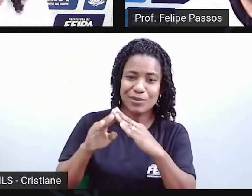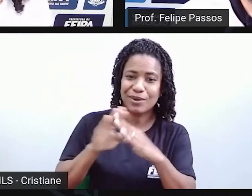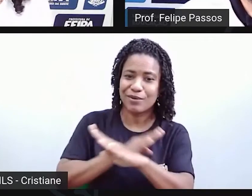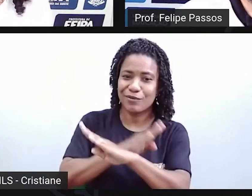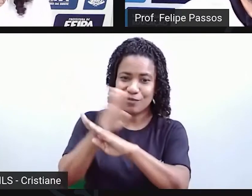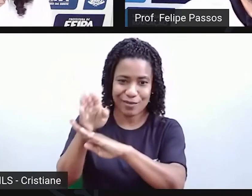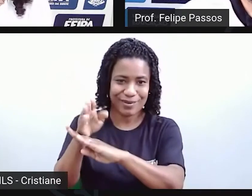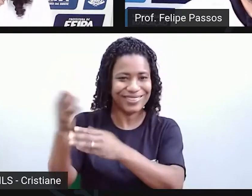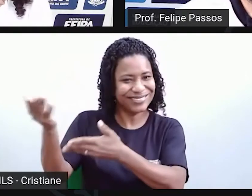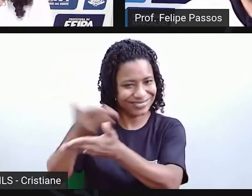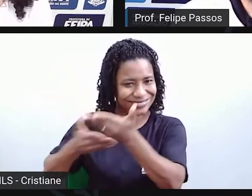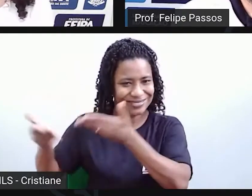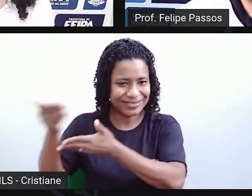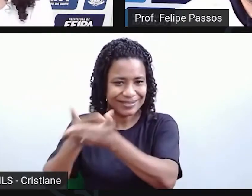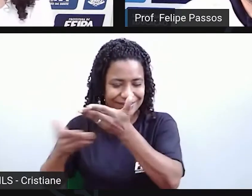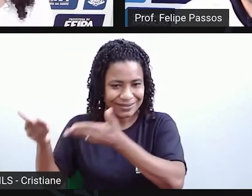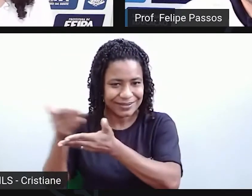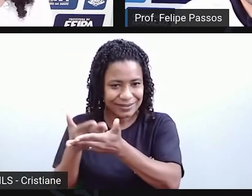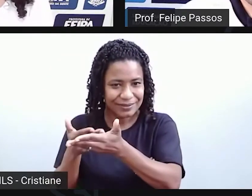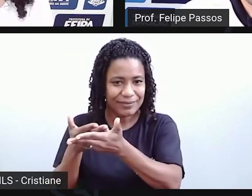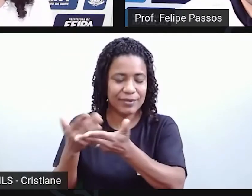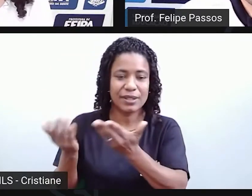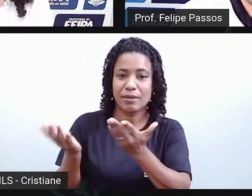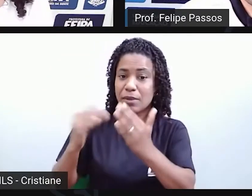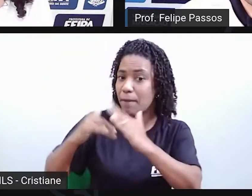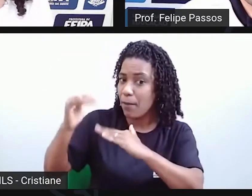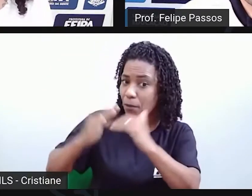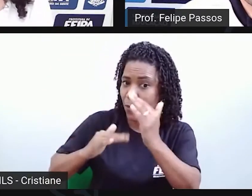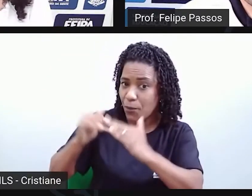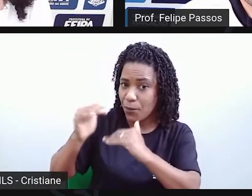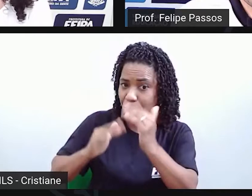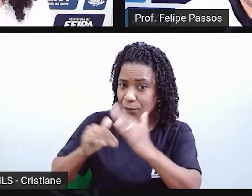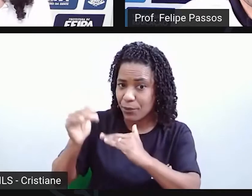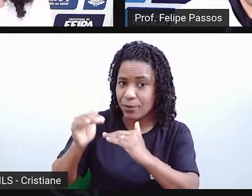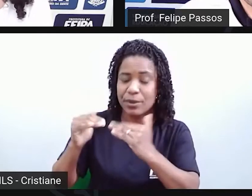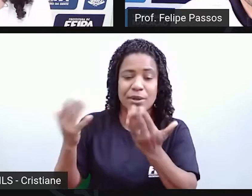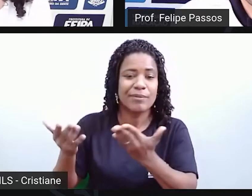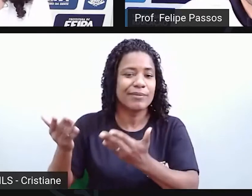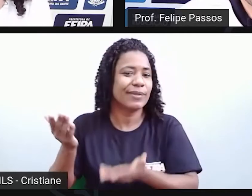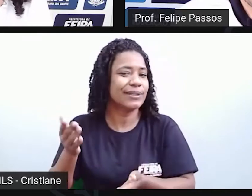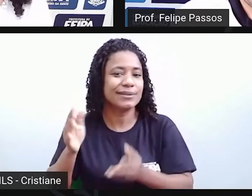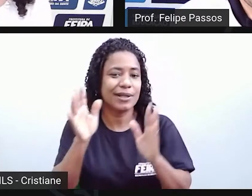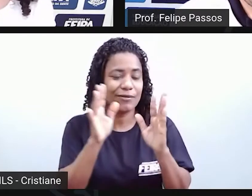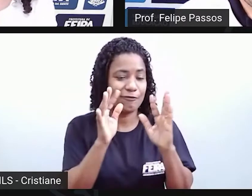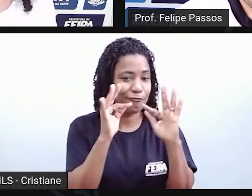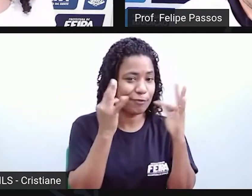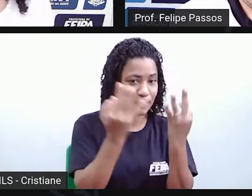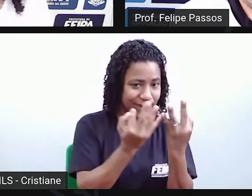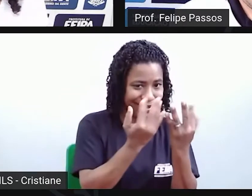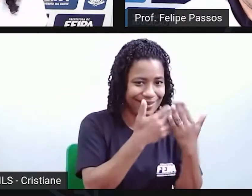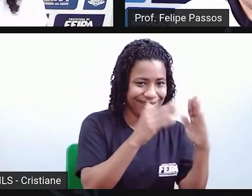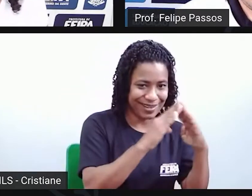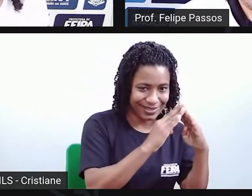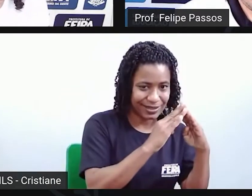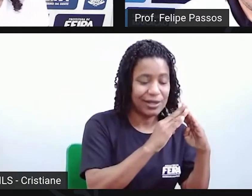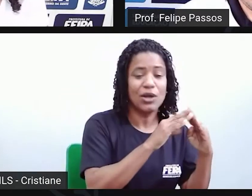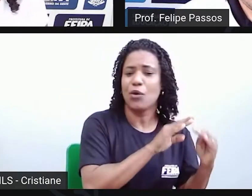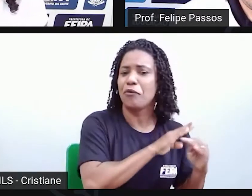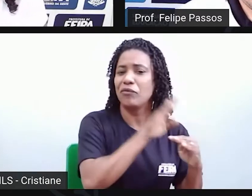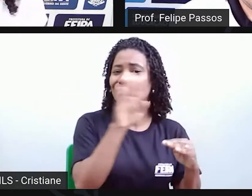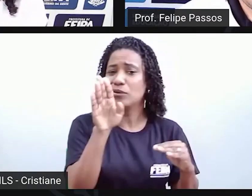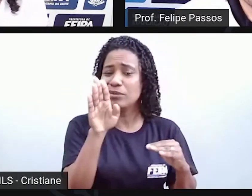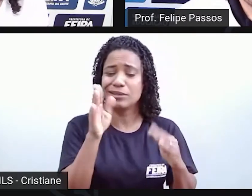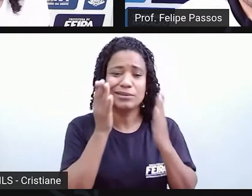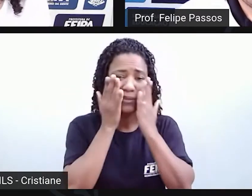interações, não profissionais, mas fora do ciclo familiar, de como eu vou chegar em tal lugar com essa cara, quando você está um